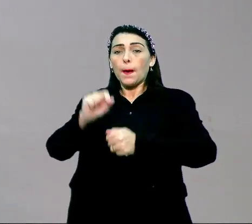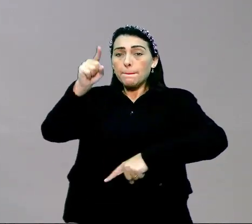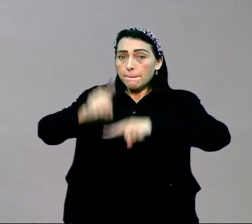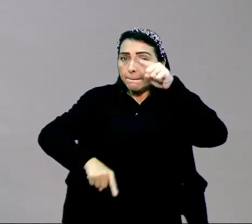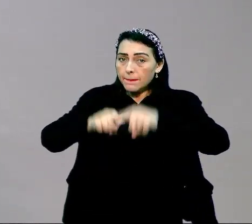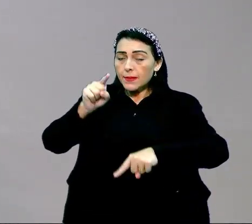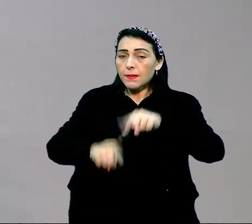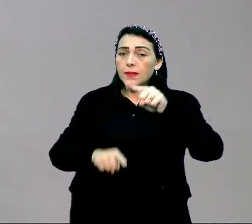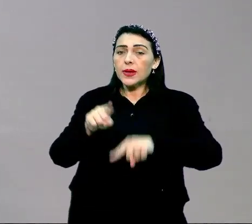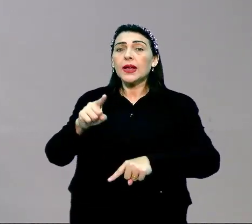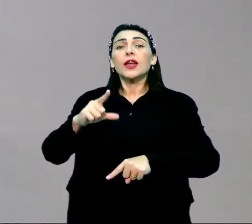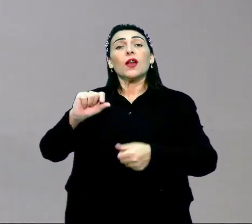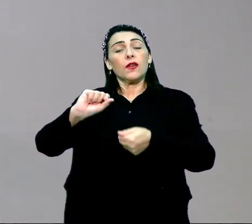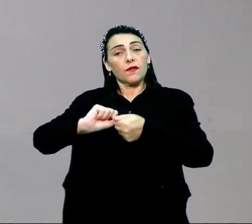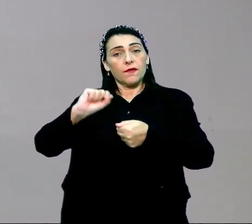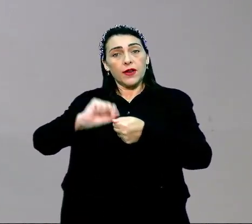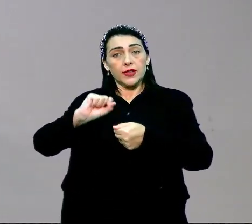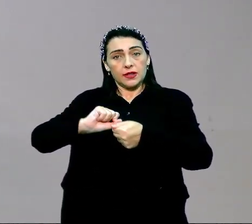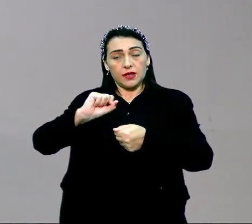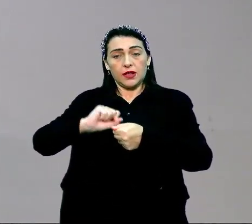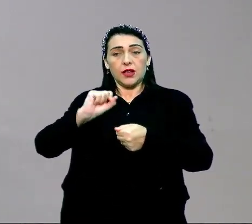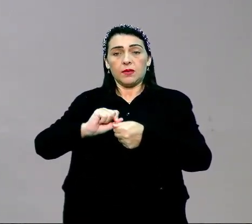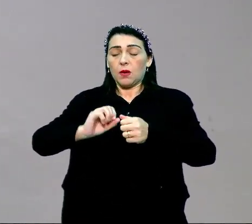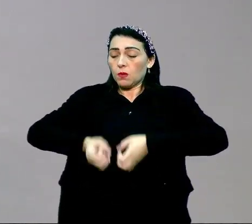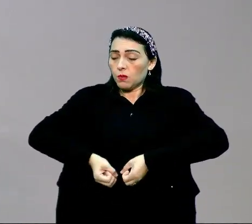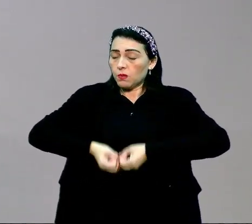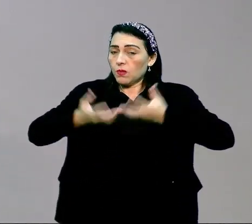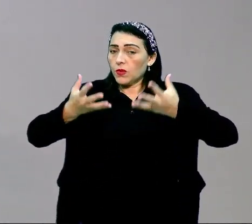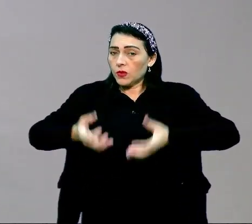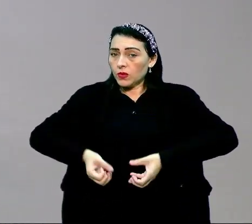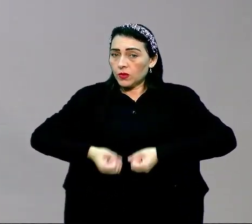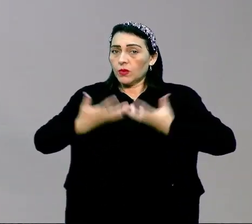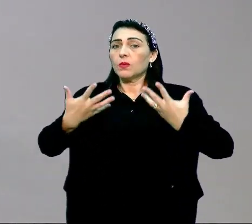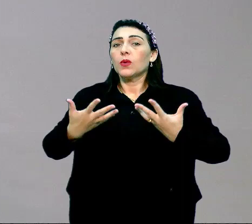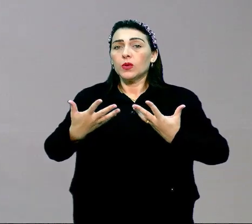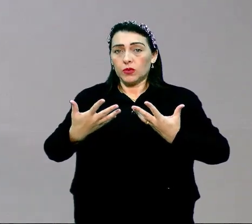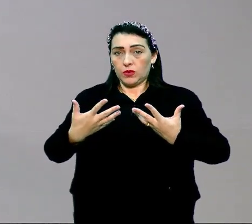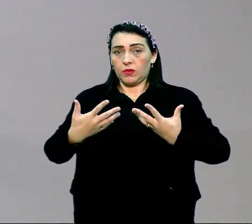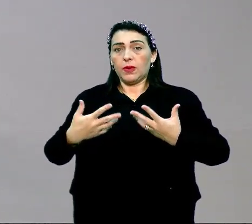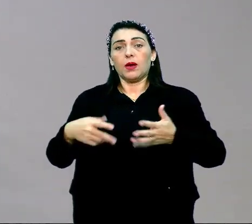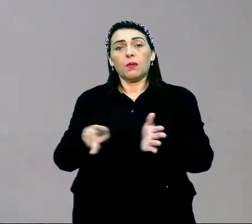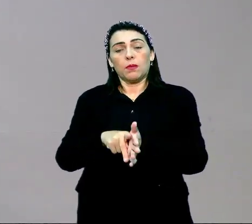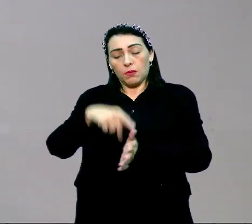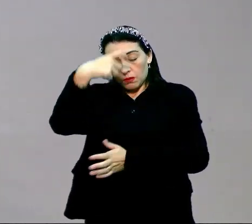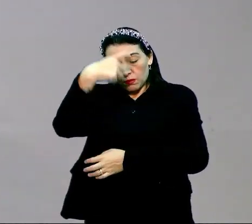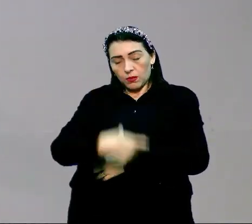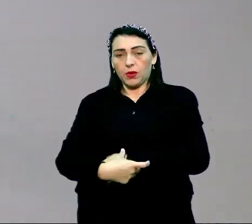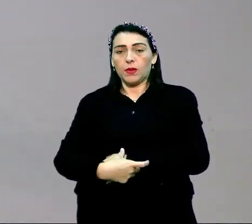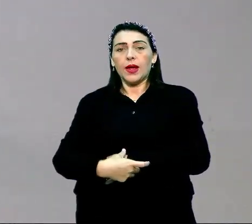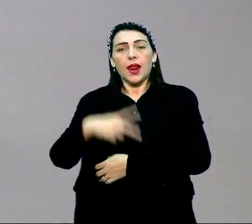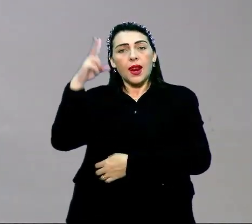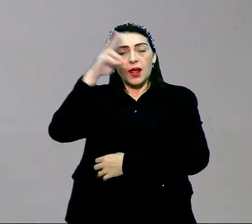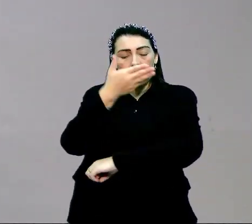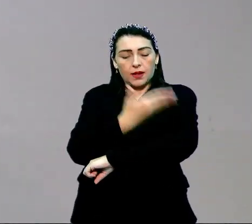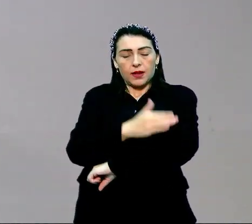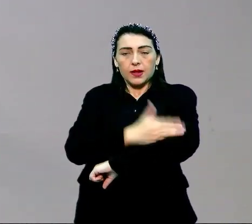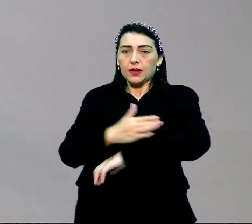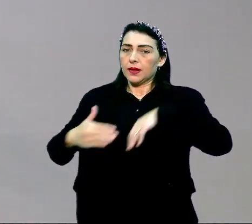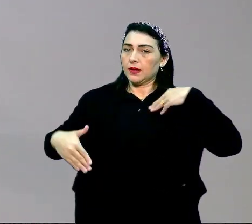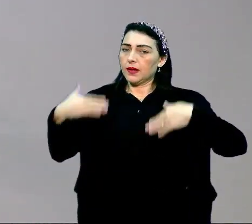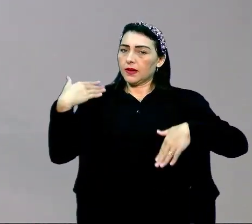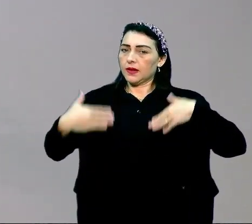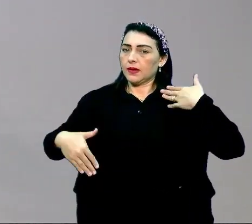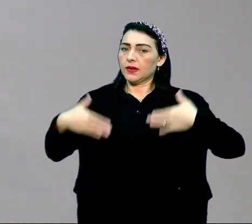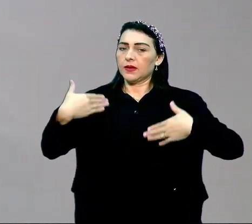é algo que a gente exerce de forma espontânea e instantânea pelo ser. Lembra que as práticas corporais a gente está